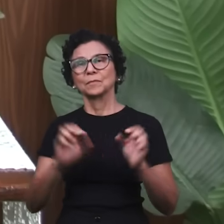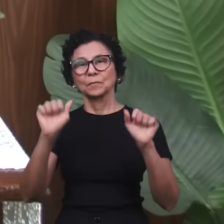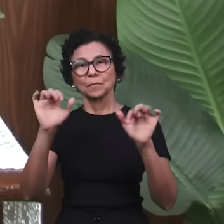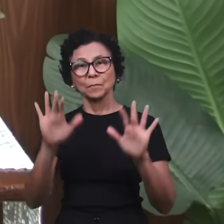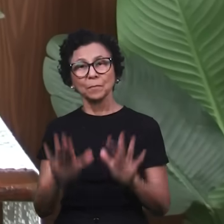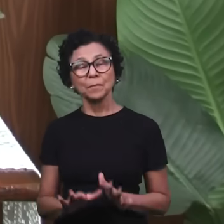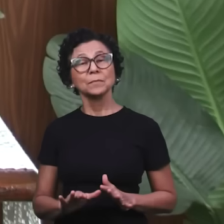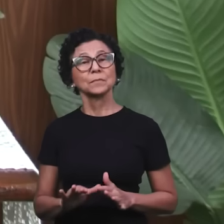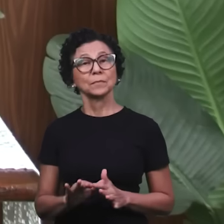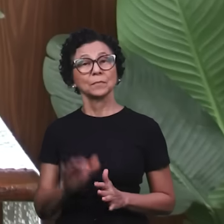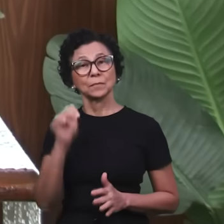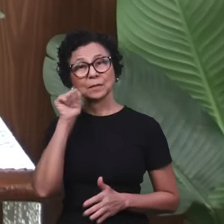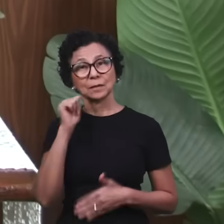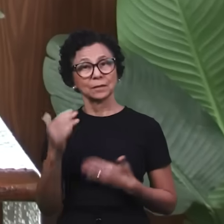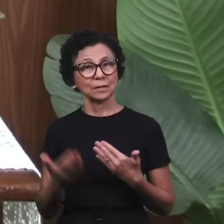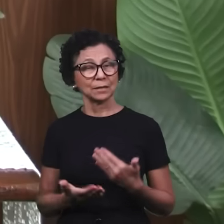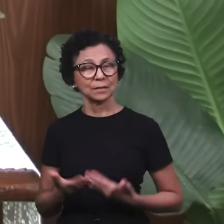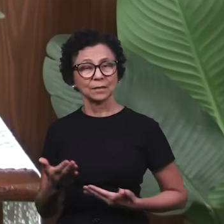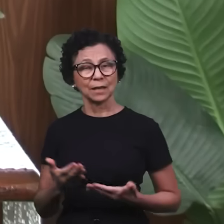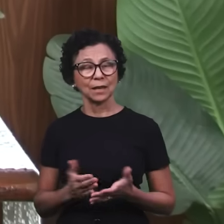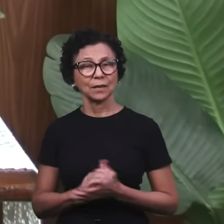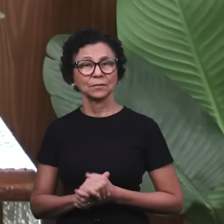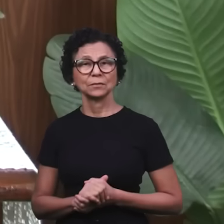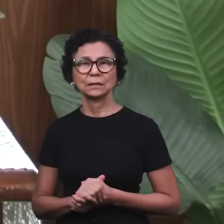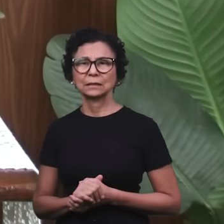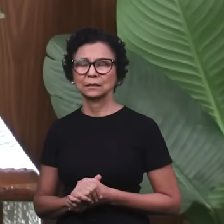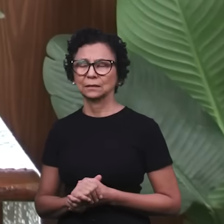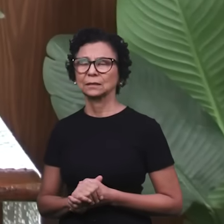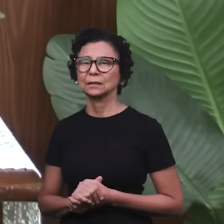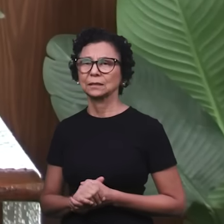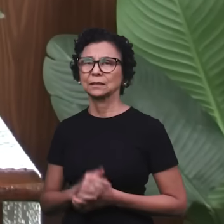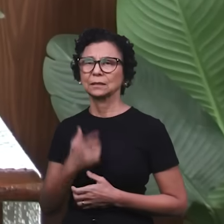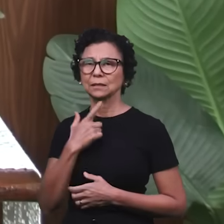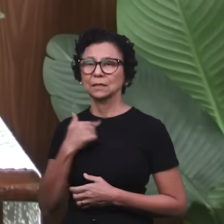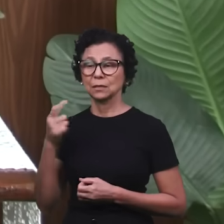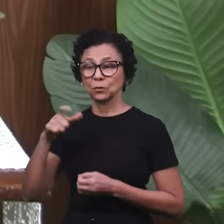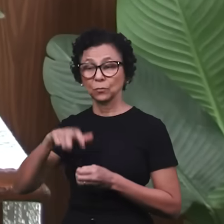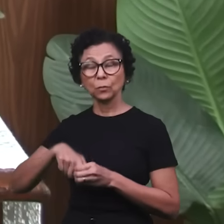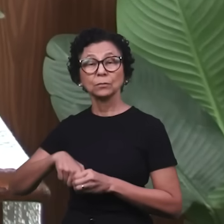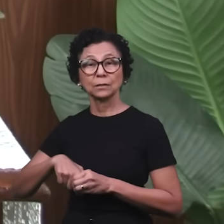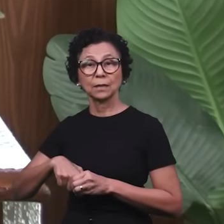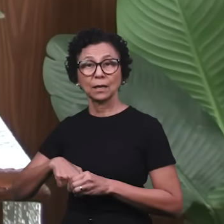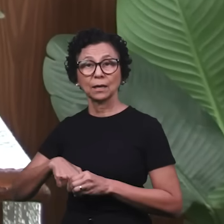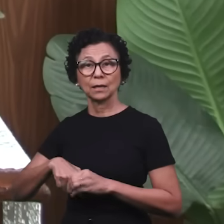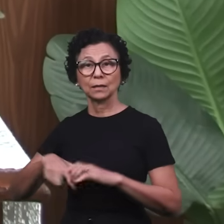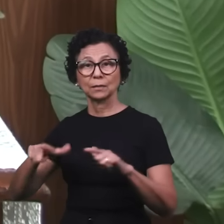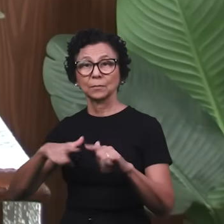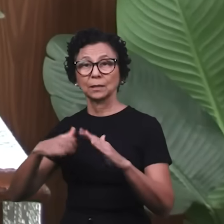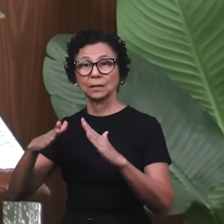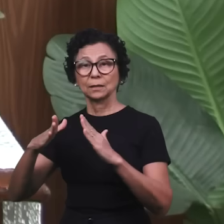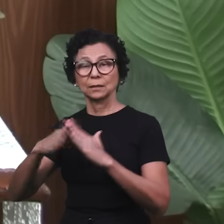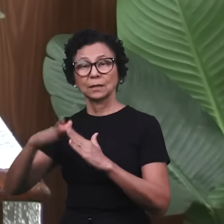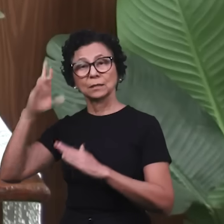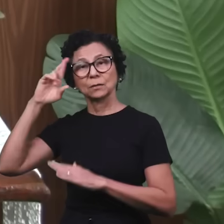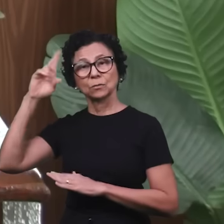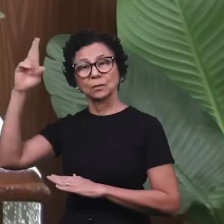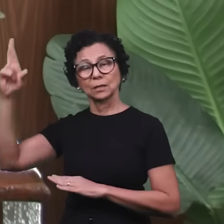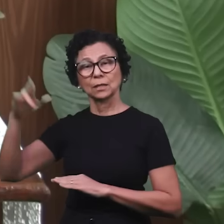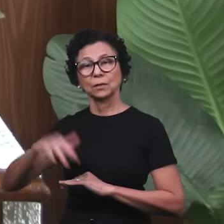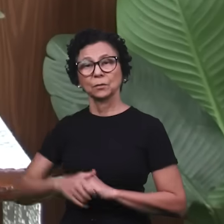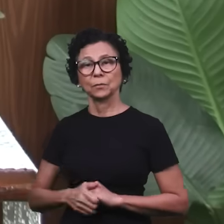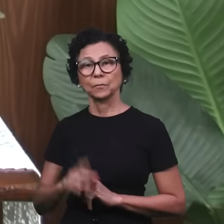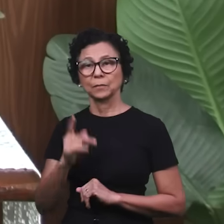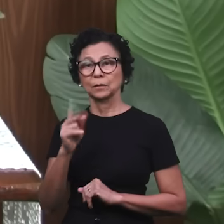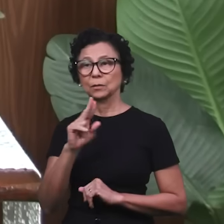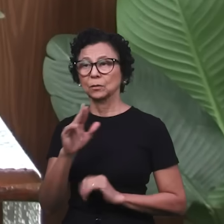sendo renovadas para retornar também ao trabalho em Tua casa. Recebe este culto, nós assim oramos e em Teu nome dizemos